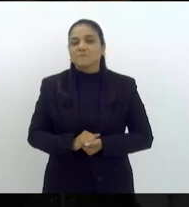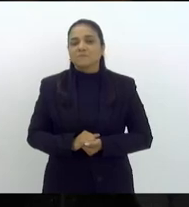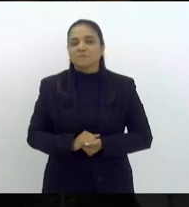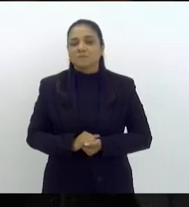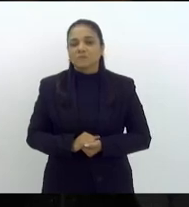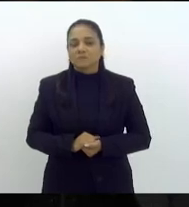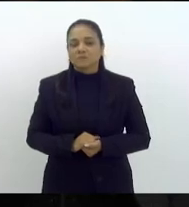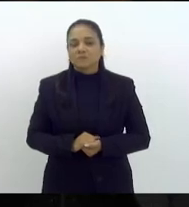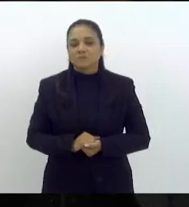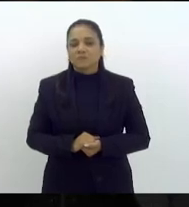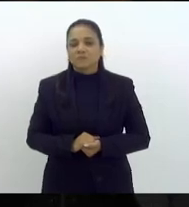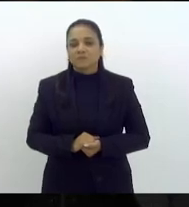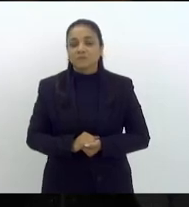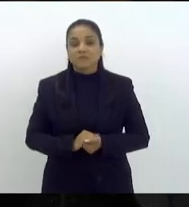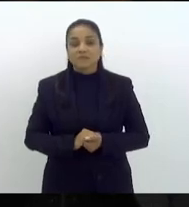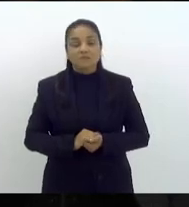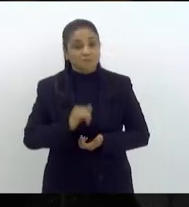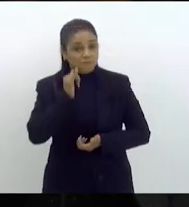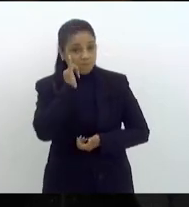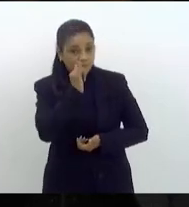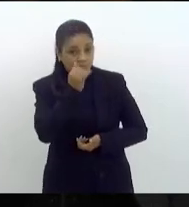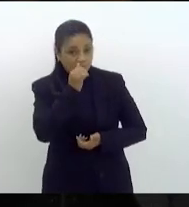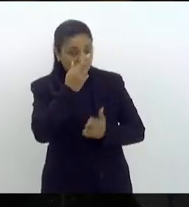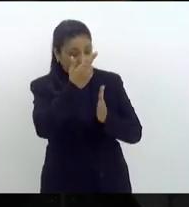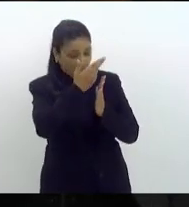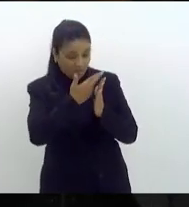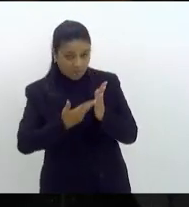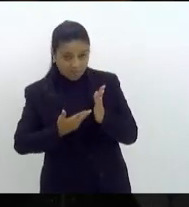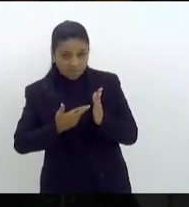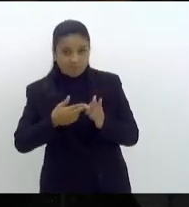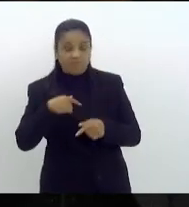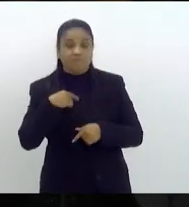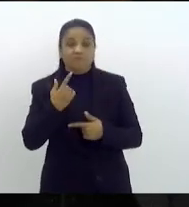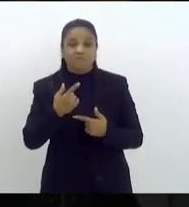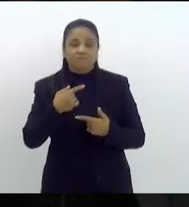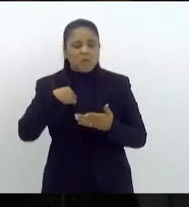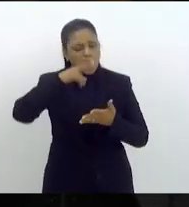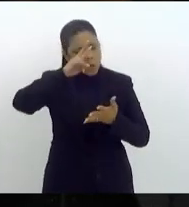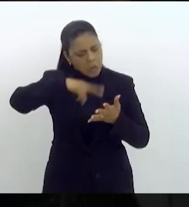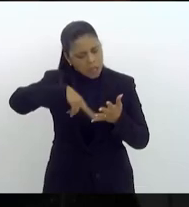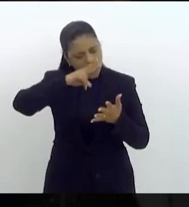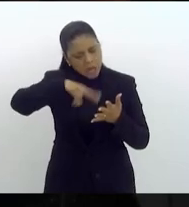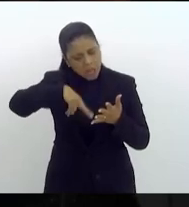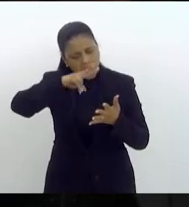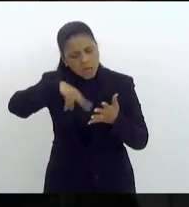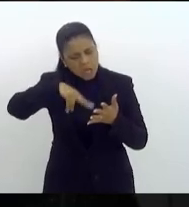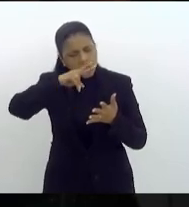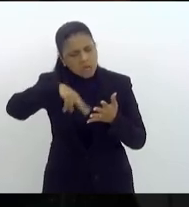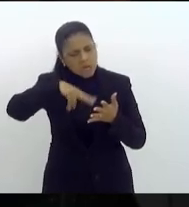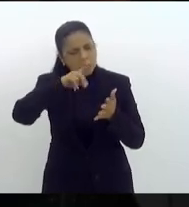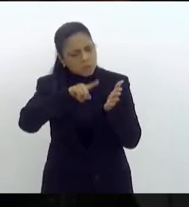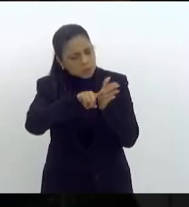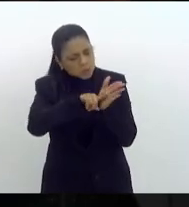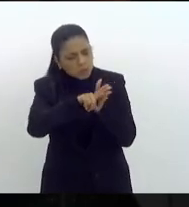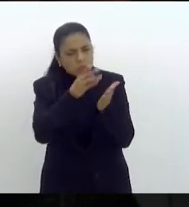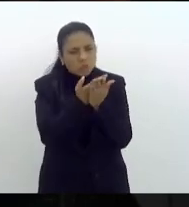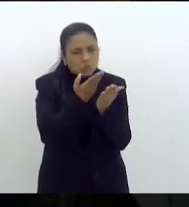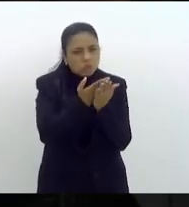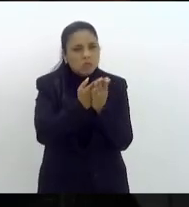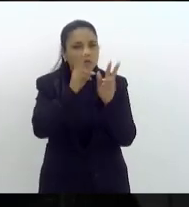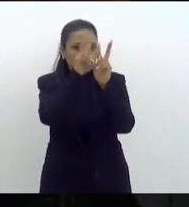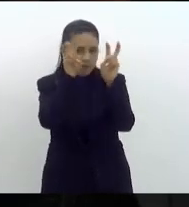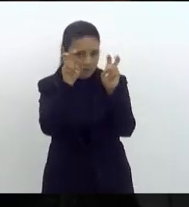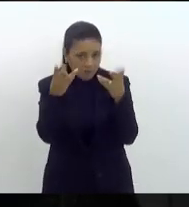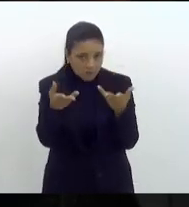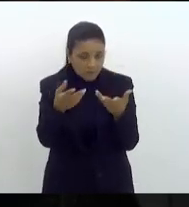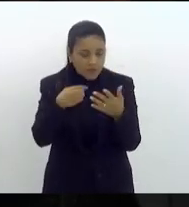e para ser relator Lee muito sobre o tema e depois